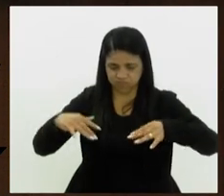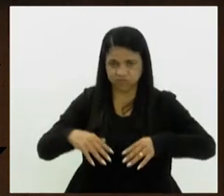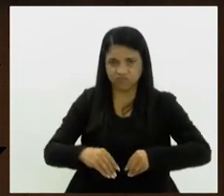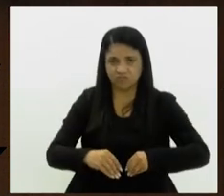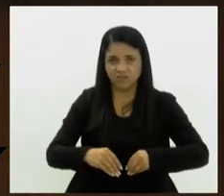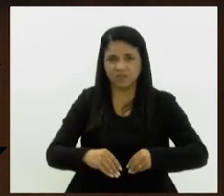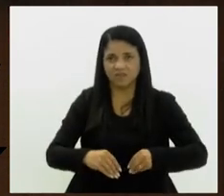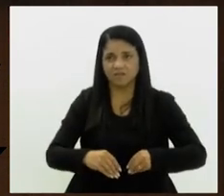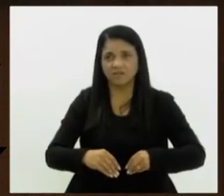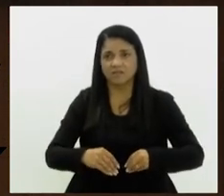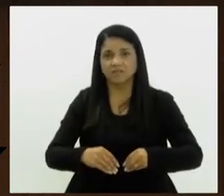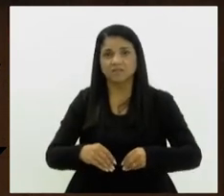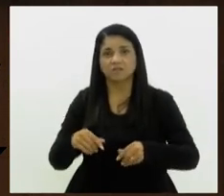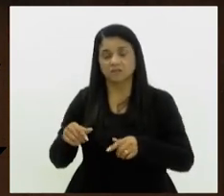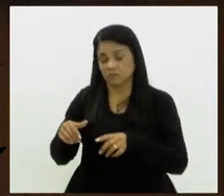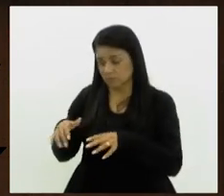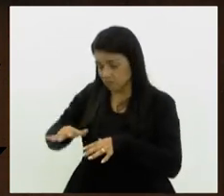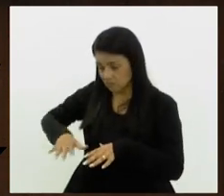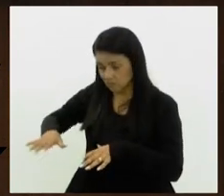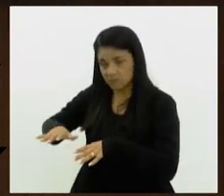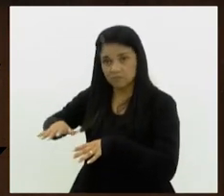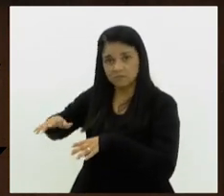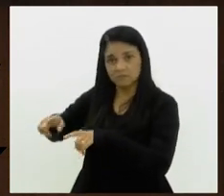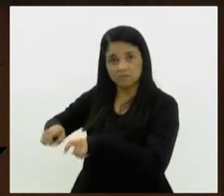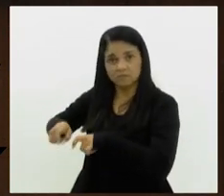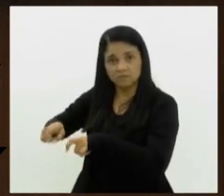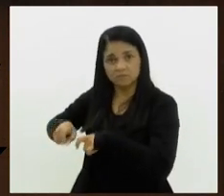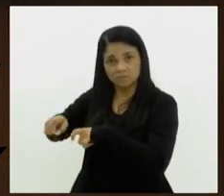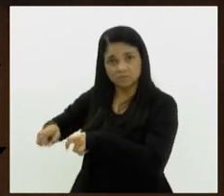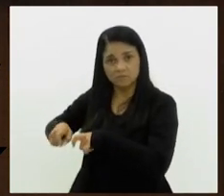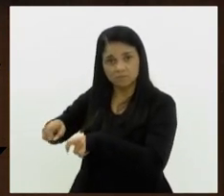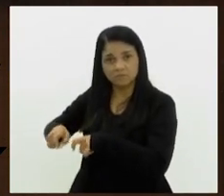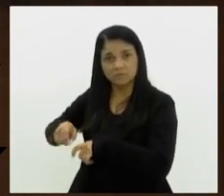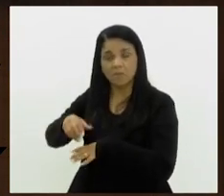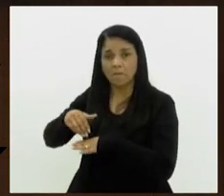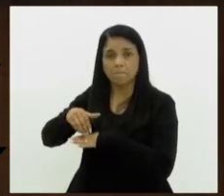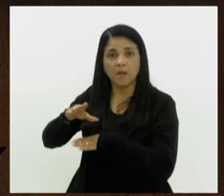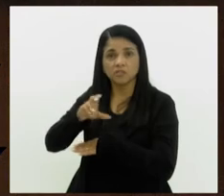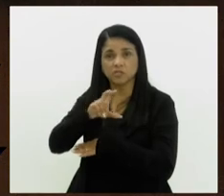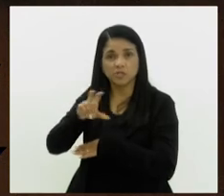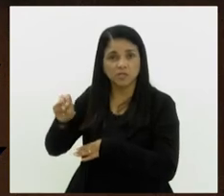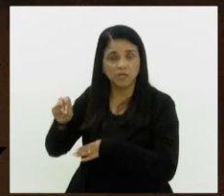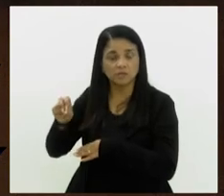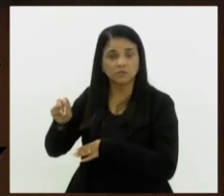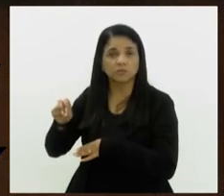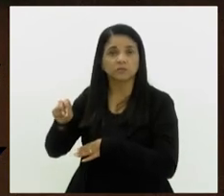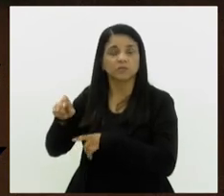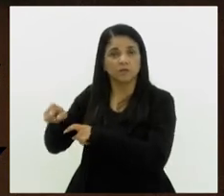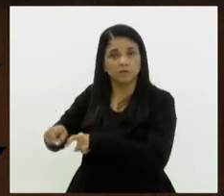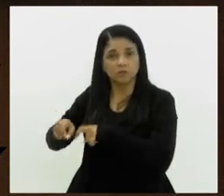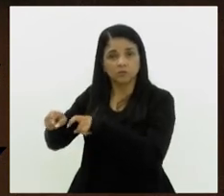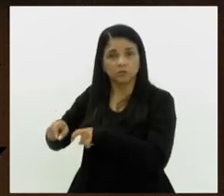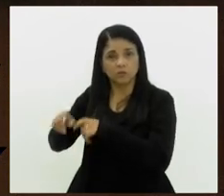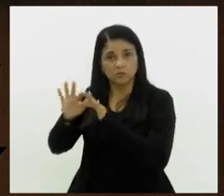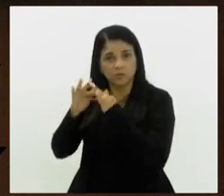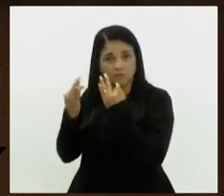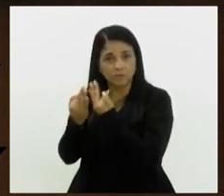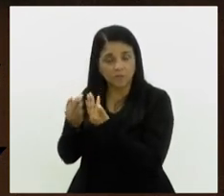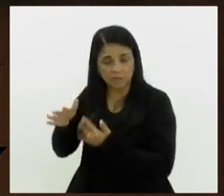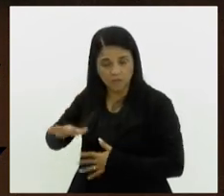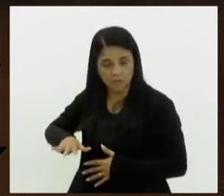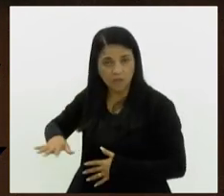os assentamentos rurais que tem ali ao redor, são mais de 500 agricultores familiares naquela região. Só que